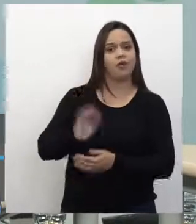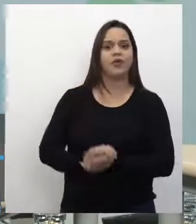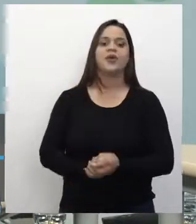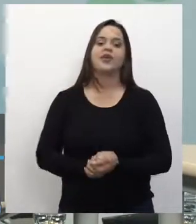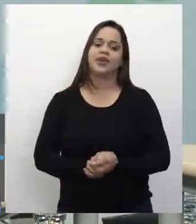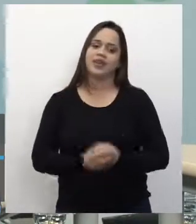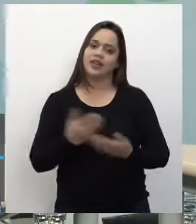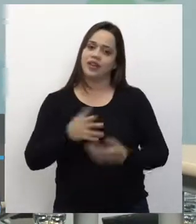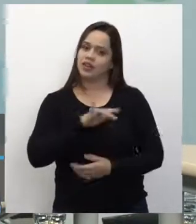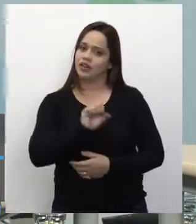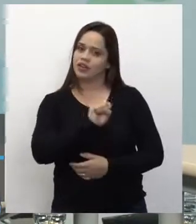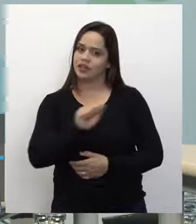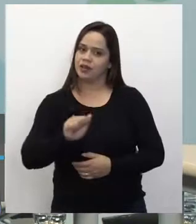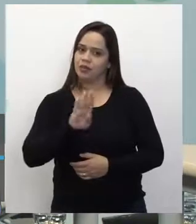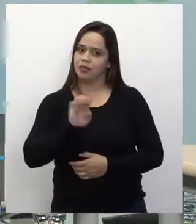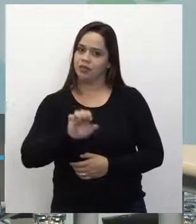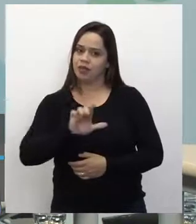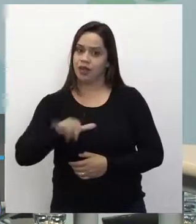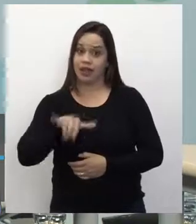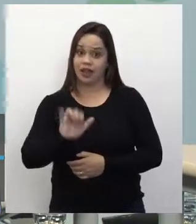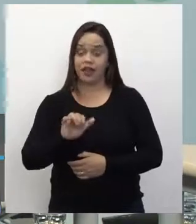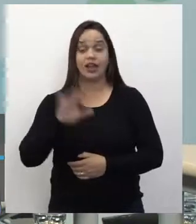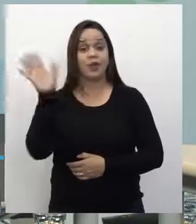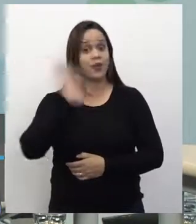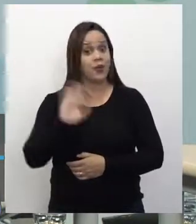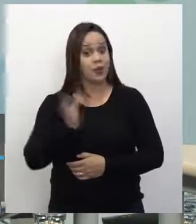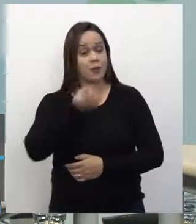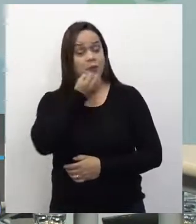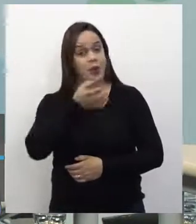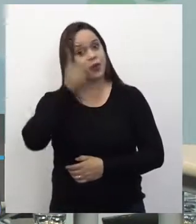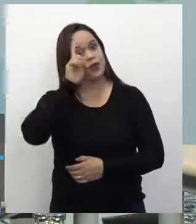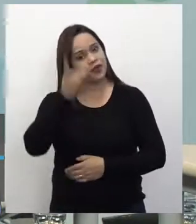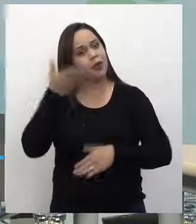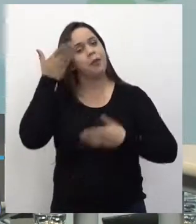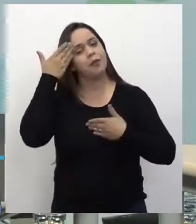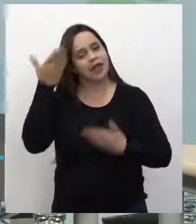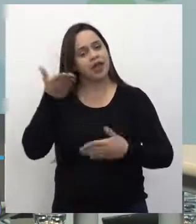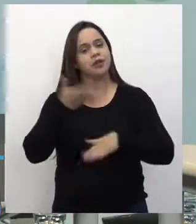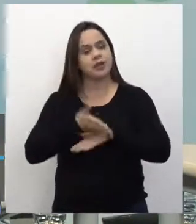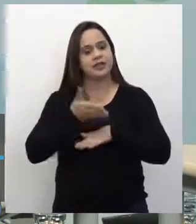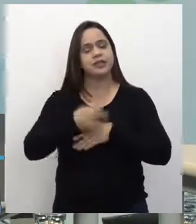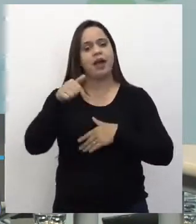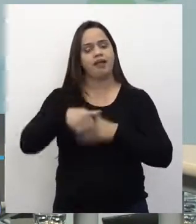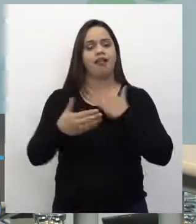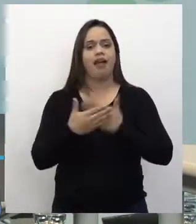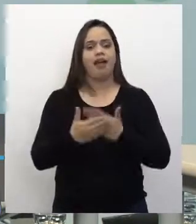bom? Isabelle, oi para você, tá bom? Bom dia, obrigada pela participação, Isabelle.